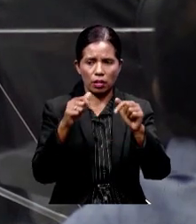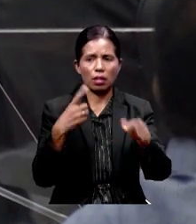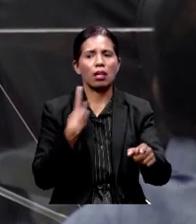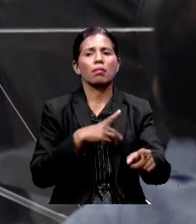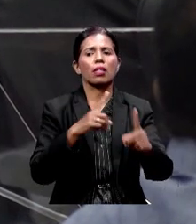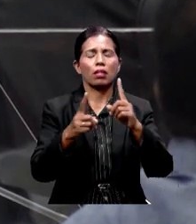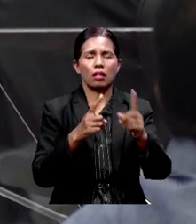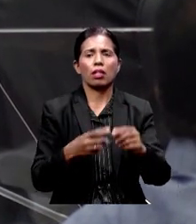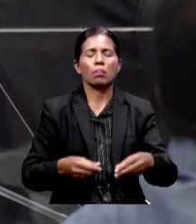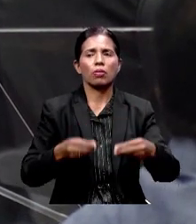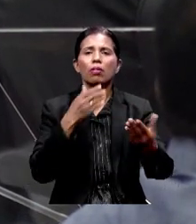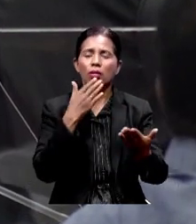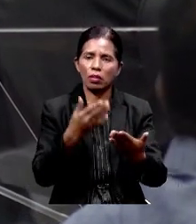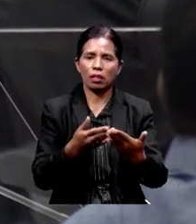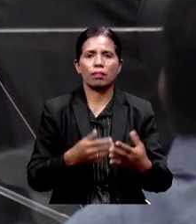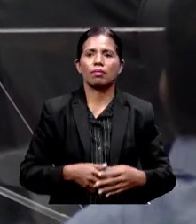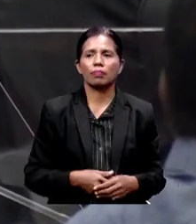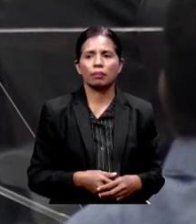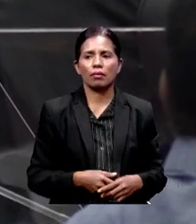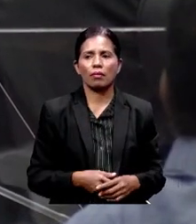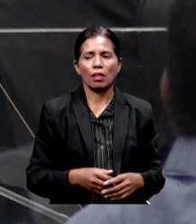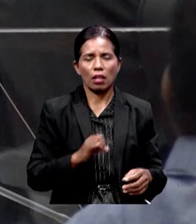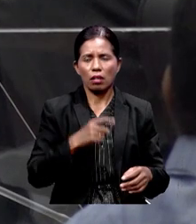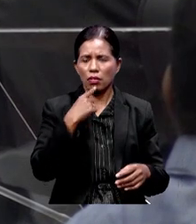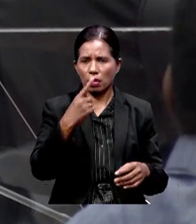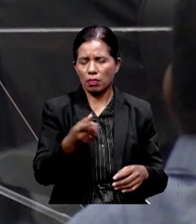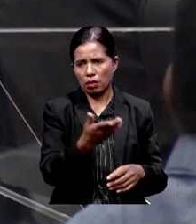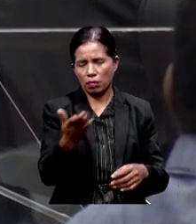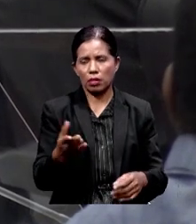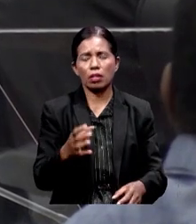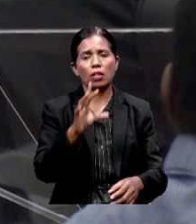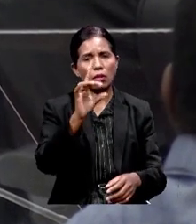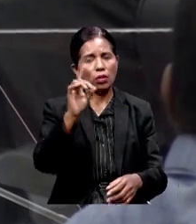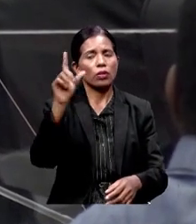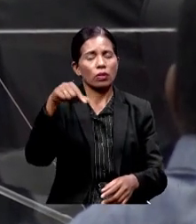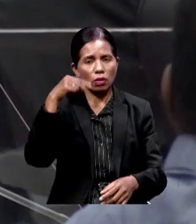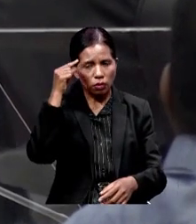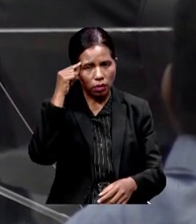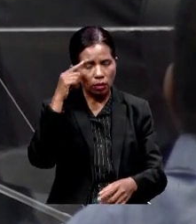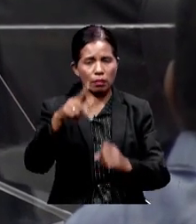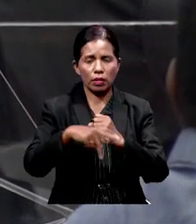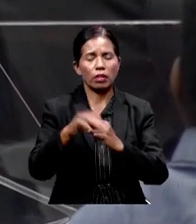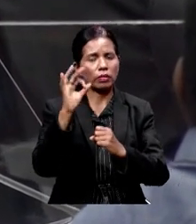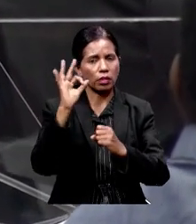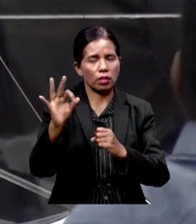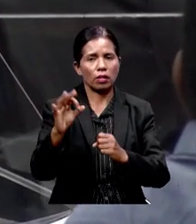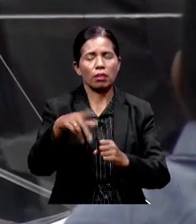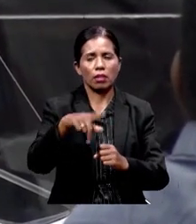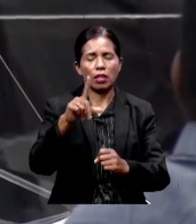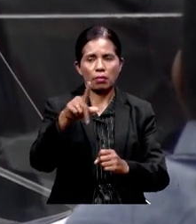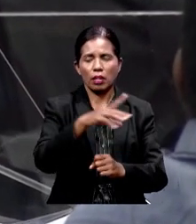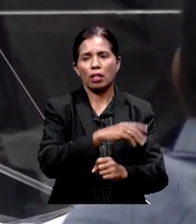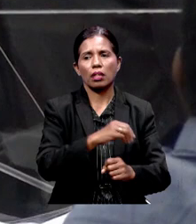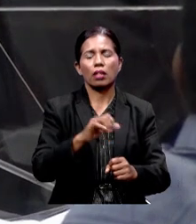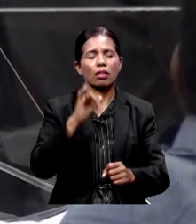a minha crítica a minha foi solução e até o dia está bom quando eu estava no governo Fretlinha lá antena PLP junto uma cucum por